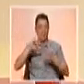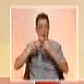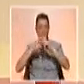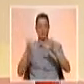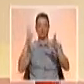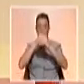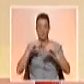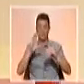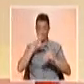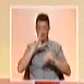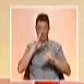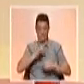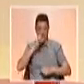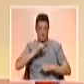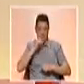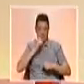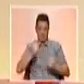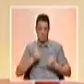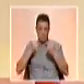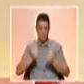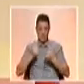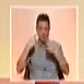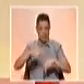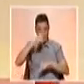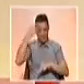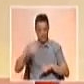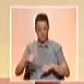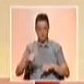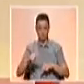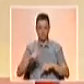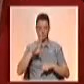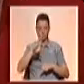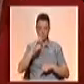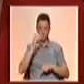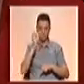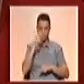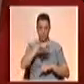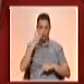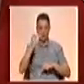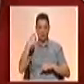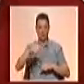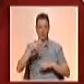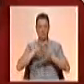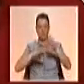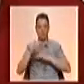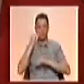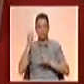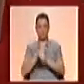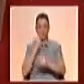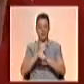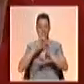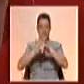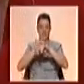E enquanto isto não acontecer, vai ser difícil. Joana, é difícil conseguir pôr, nomeadamente quando vocês fazem o vosso trabalho de